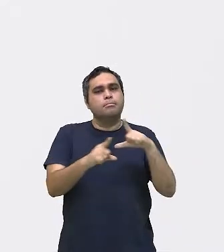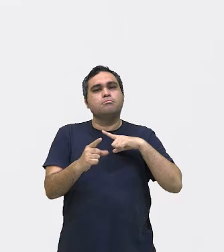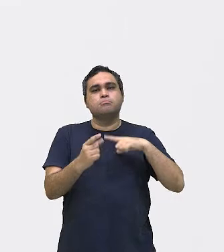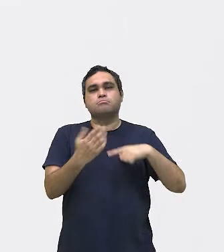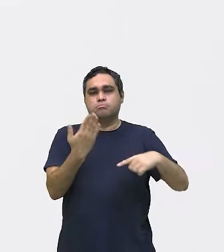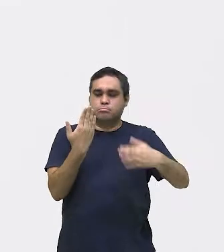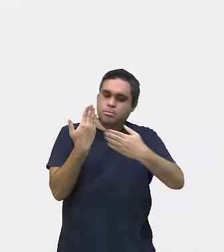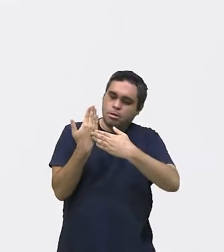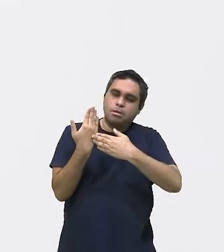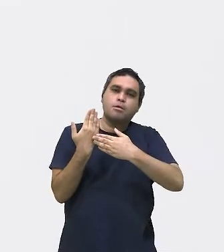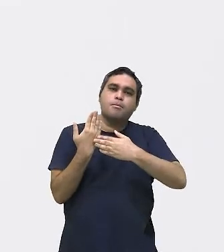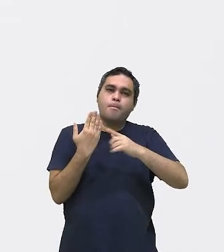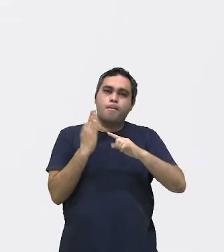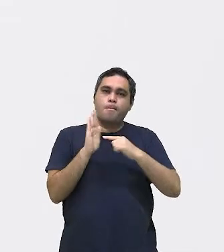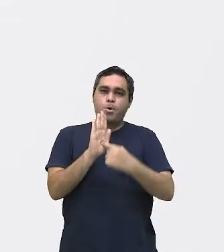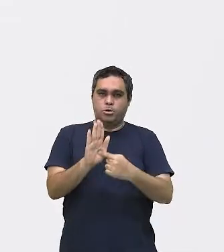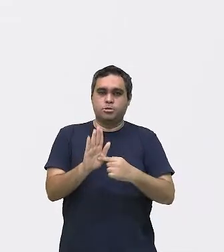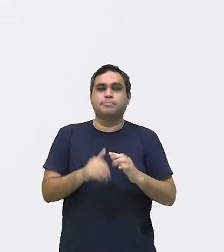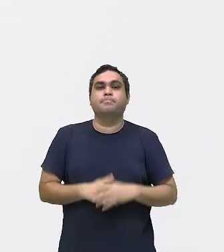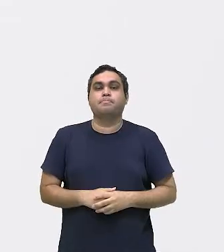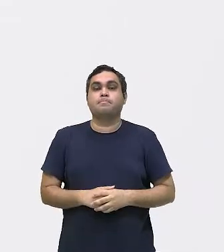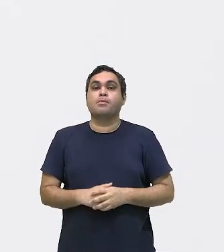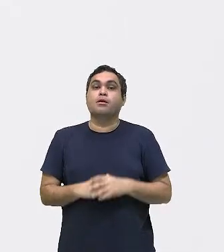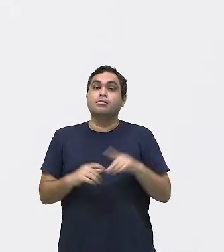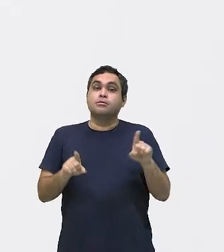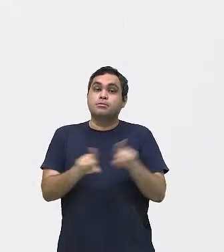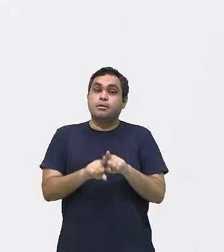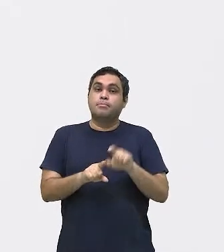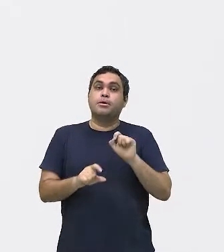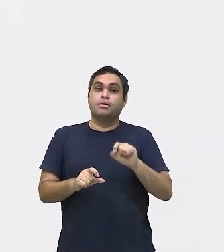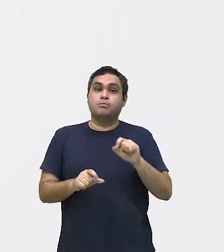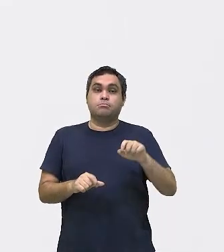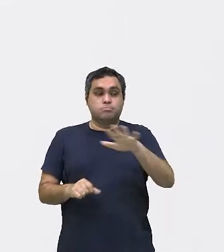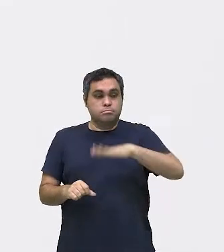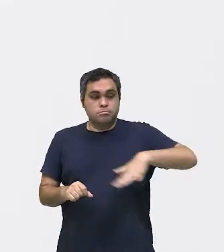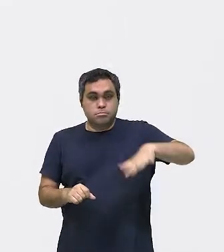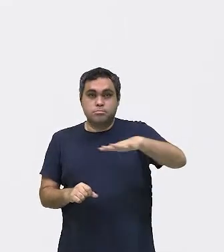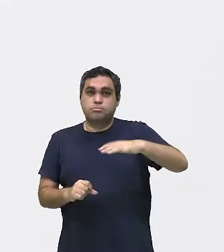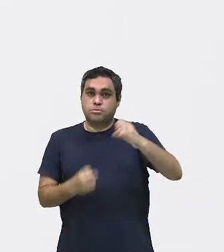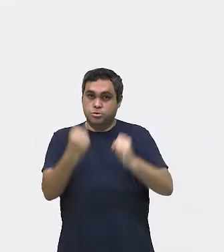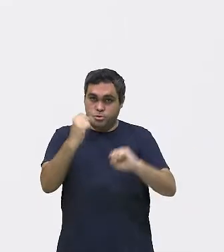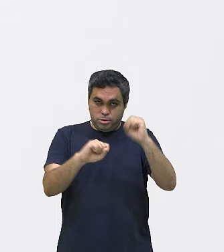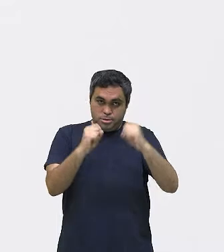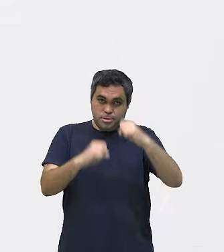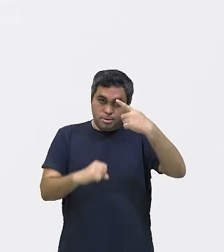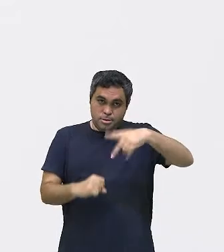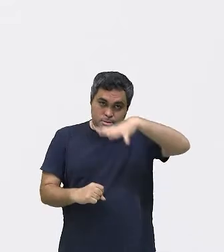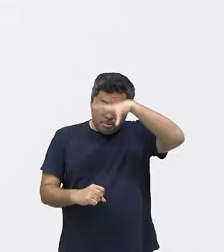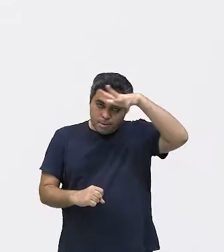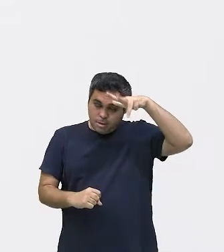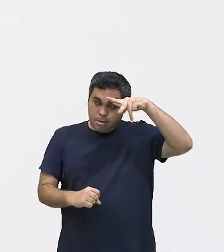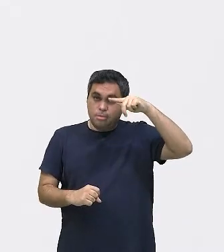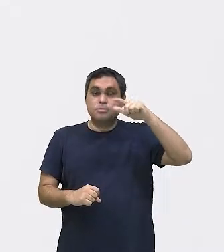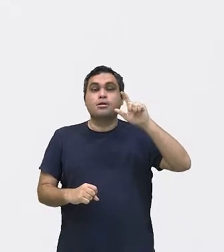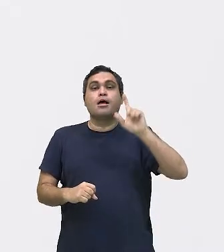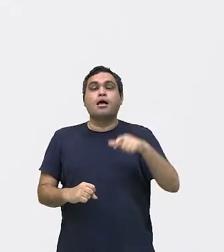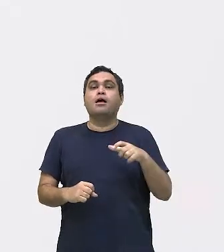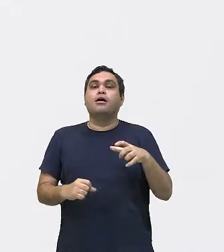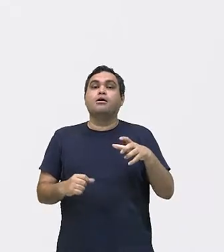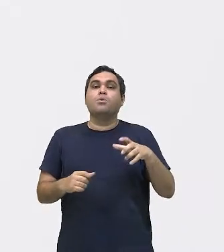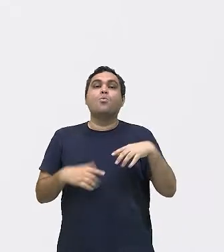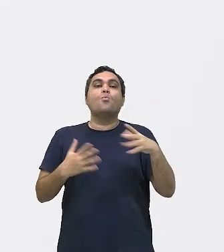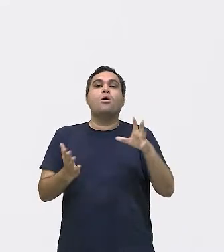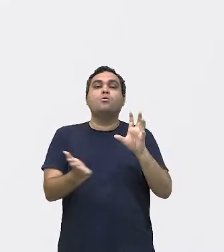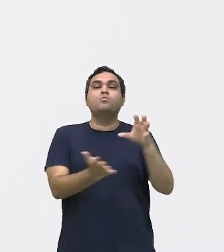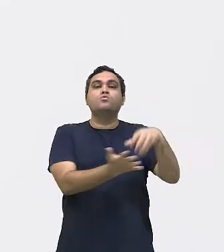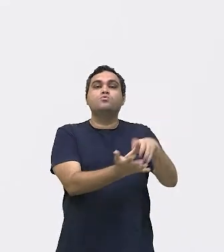informando. Aí nós temos que os parques industriais da Zona Franca de Manaus, eles fazem parte de qual